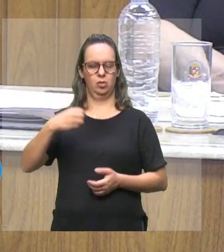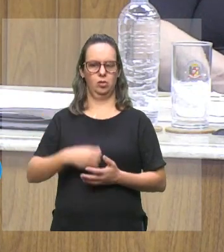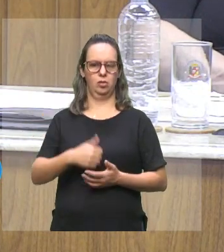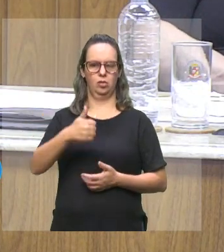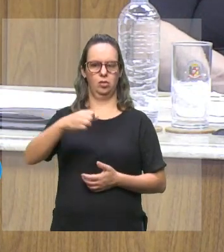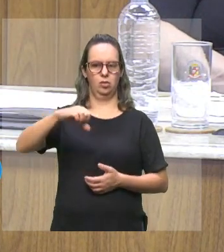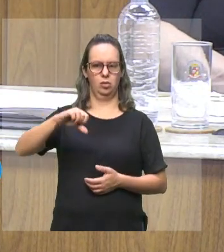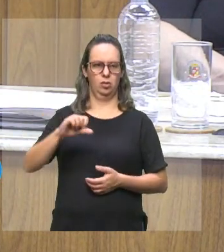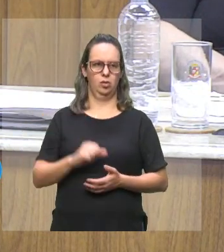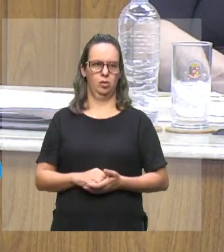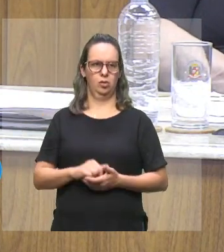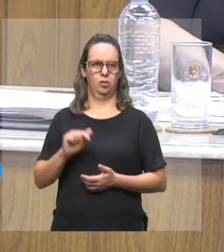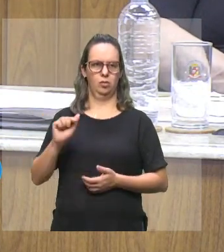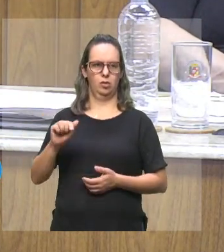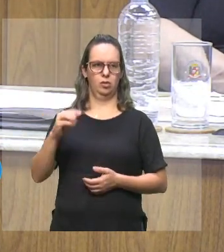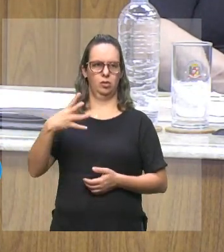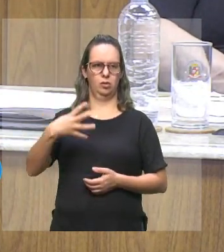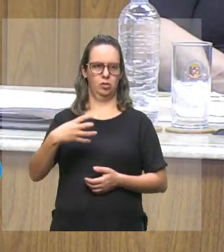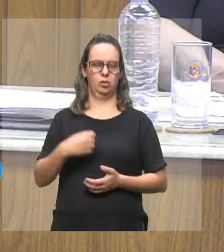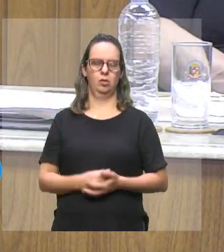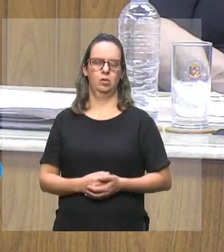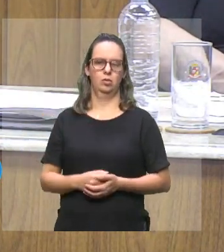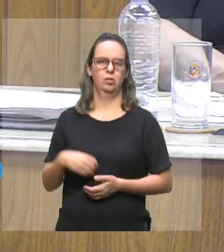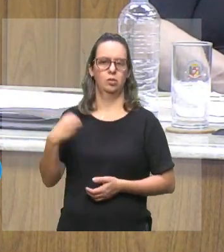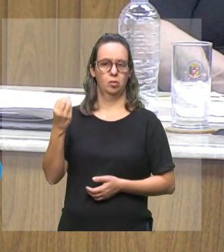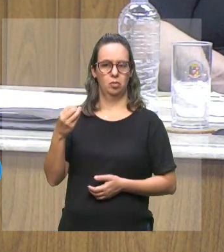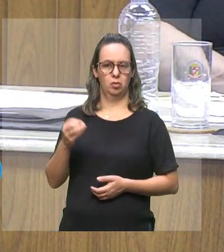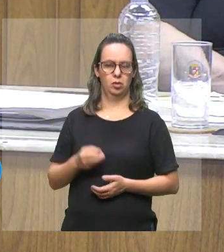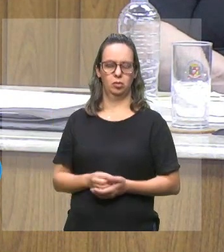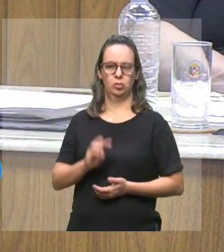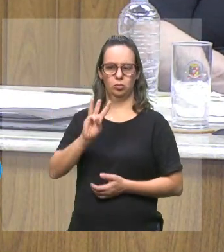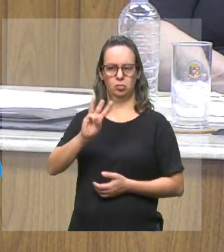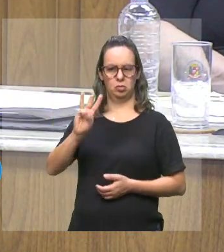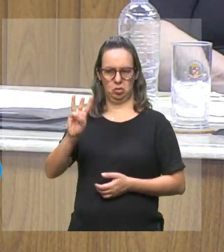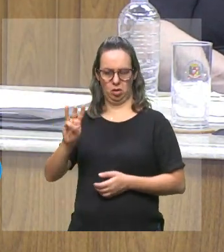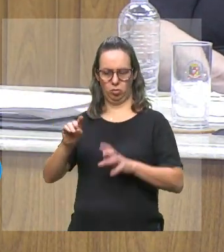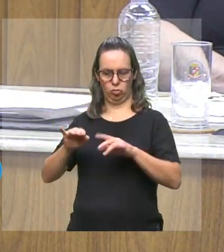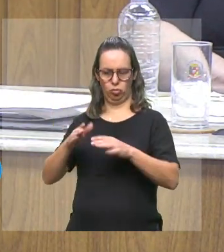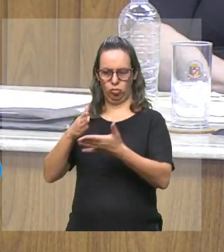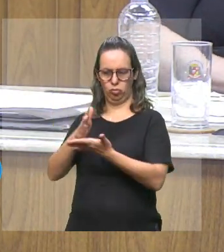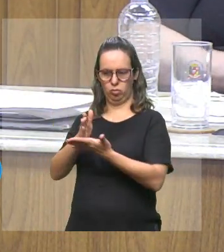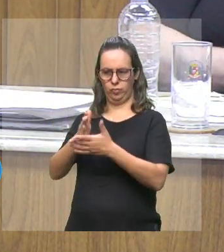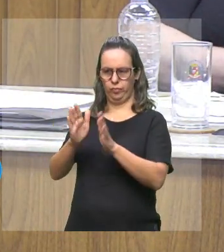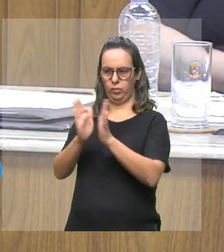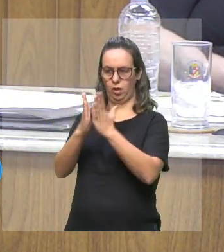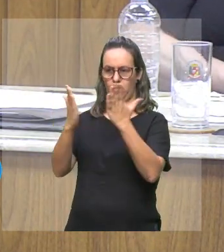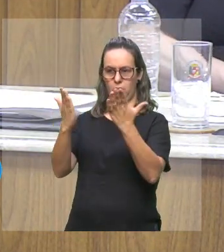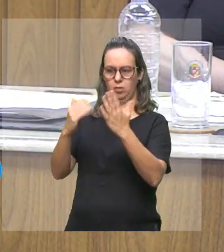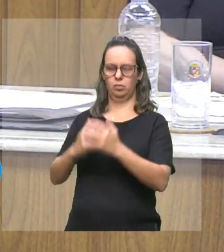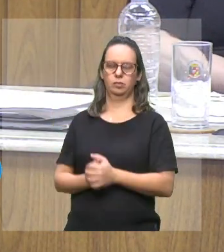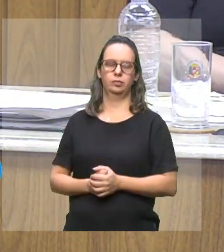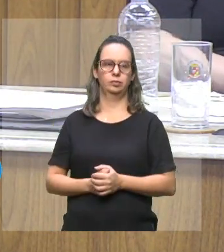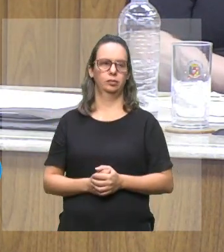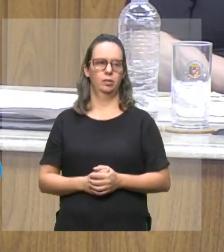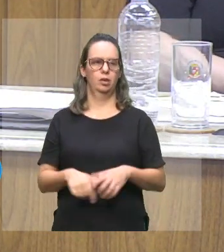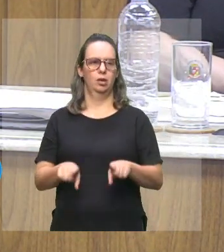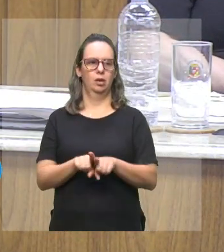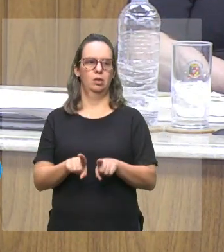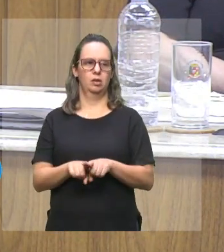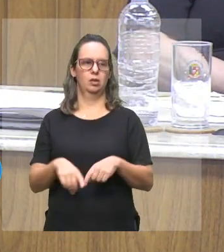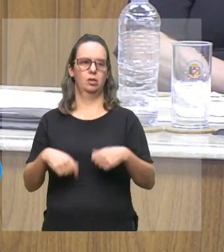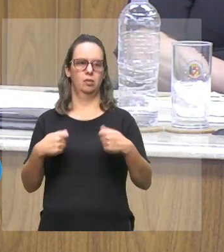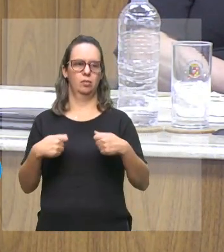005-083-989-19-4. É só os vereadores consultar lá, vai ter acesso a toda essa decisão. Em virtude disso, foi-se